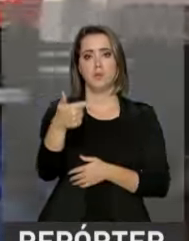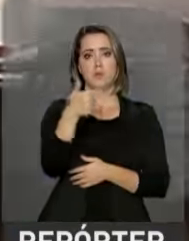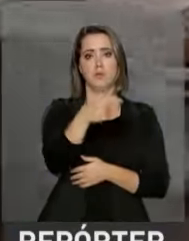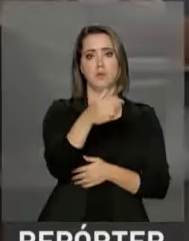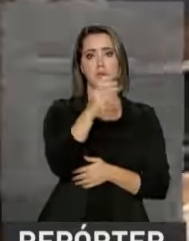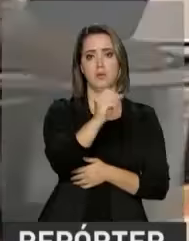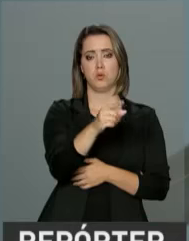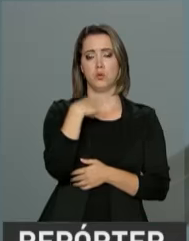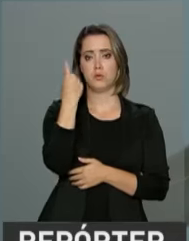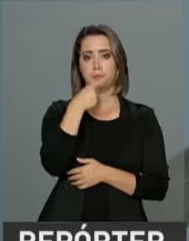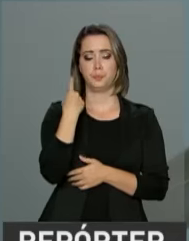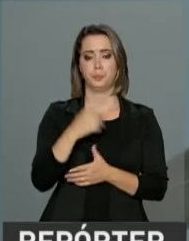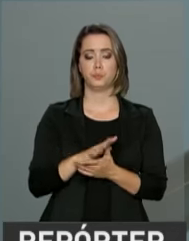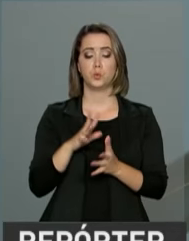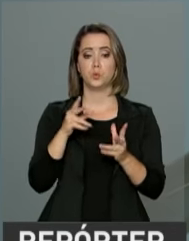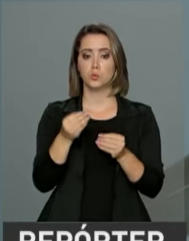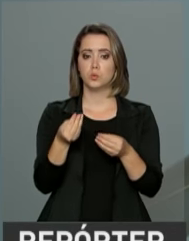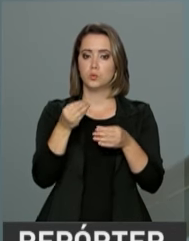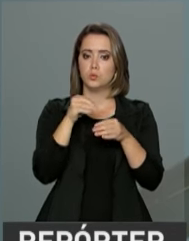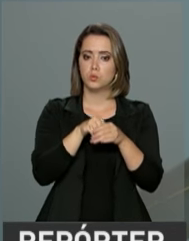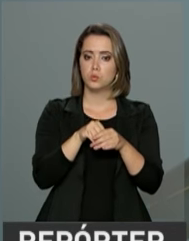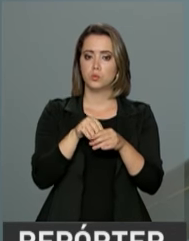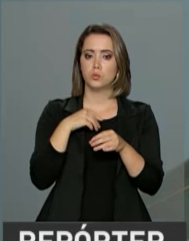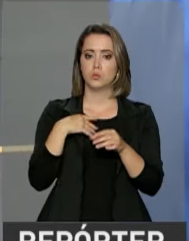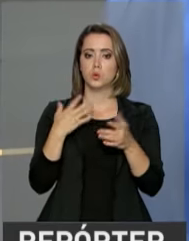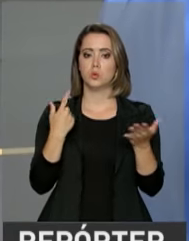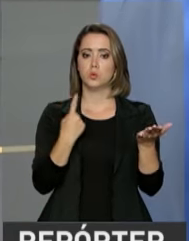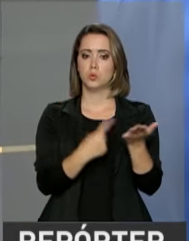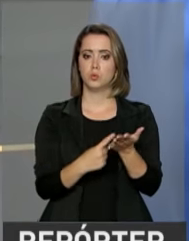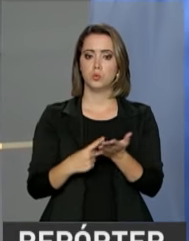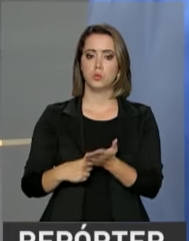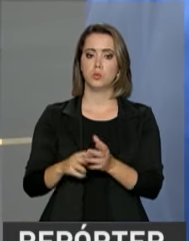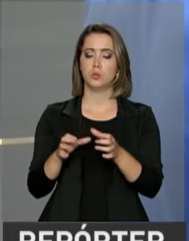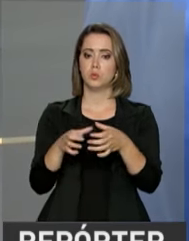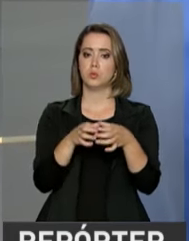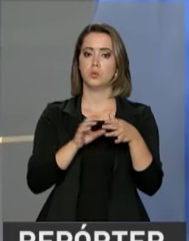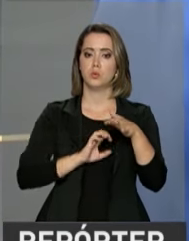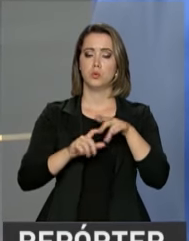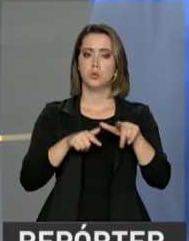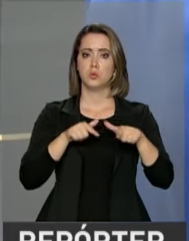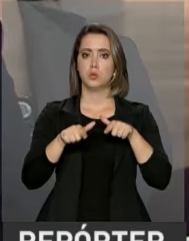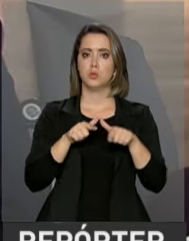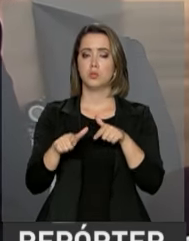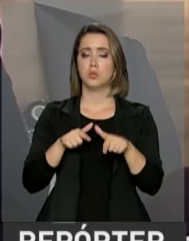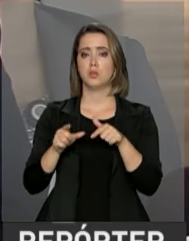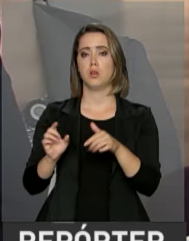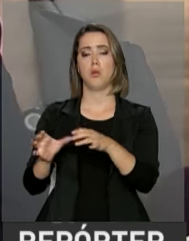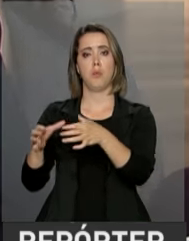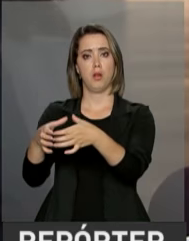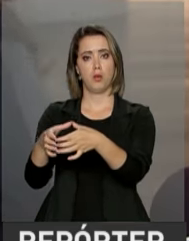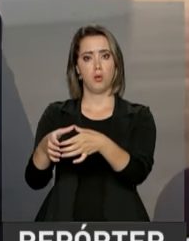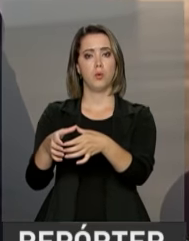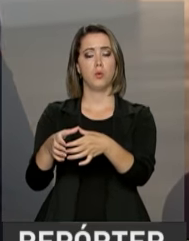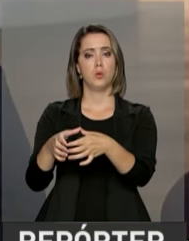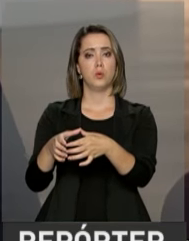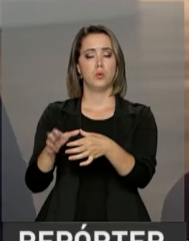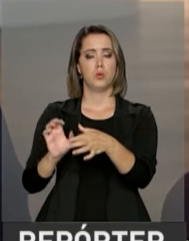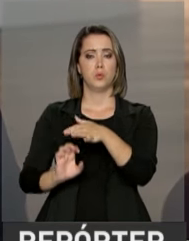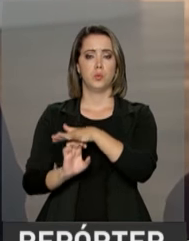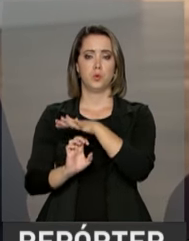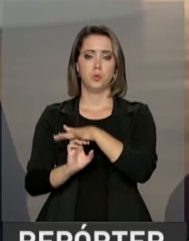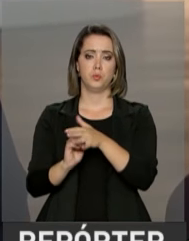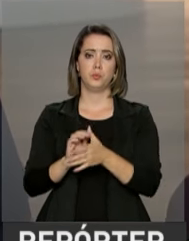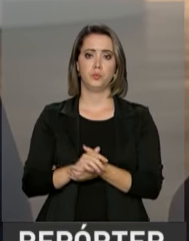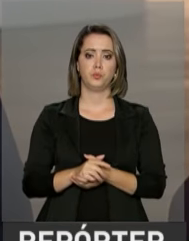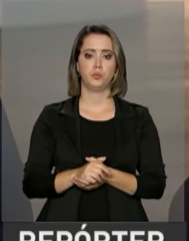220 horas. Tudo a partir de um acordo entre empregados e patrões. De resto, vai trazer